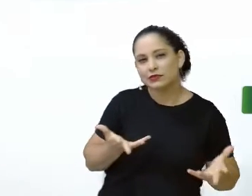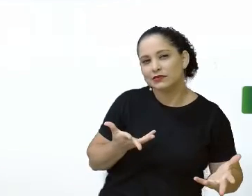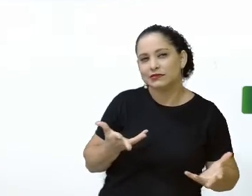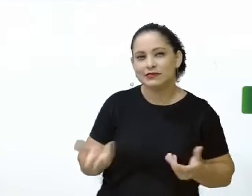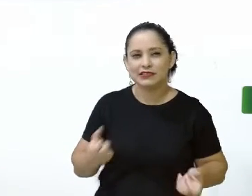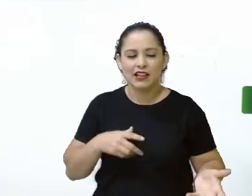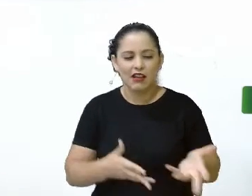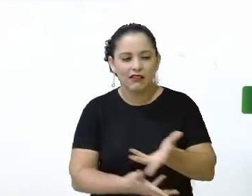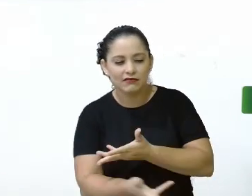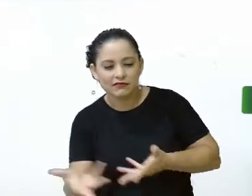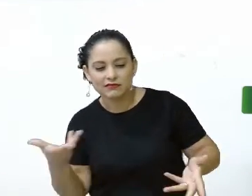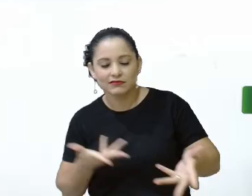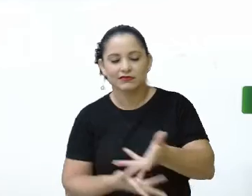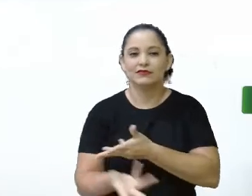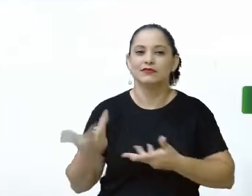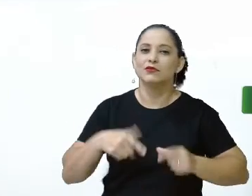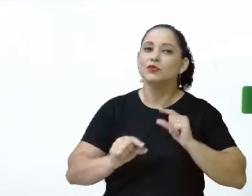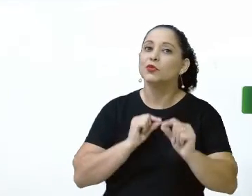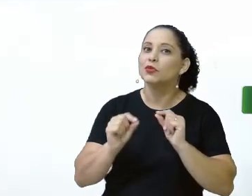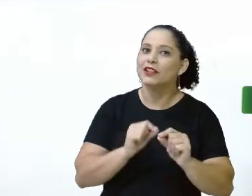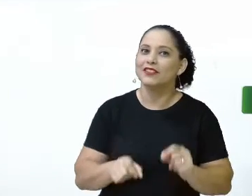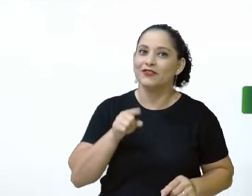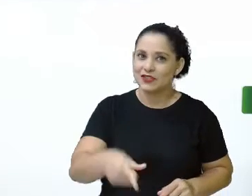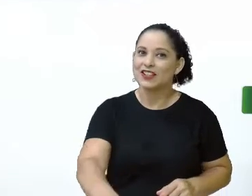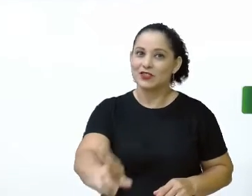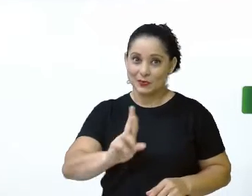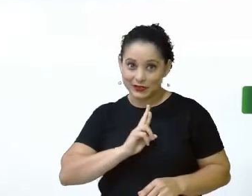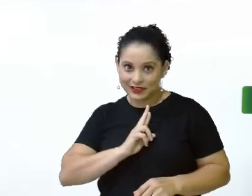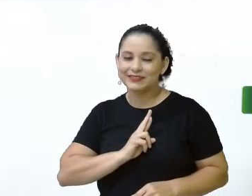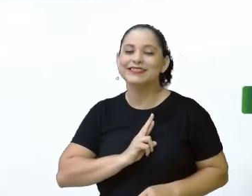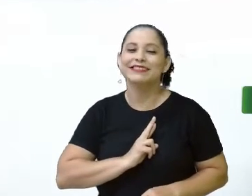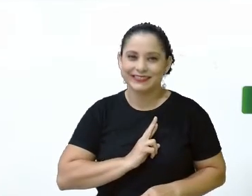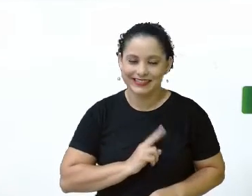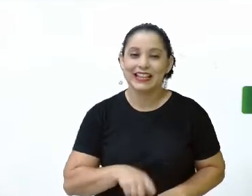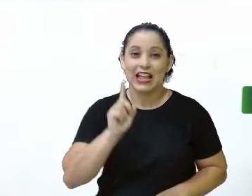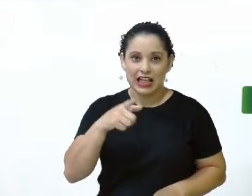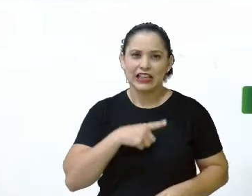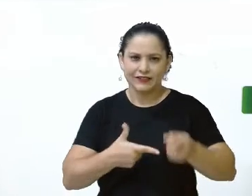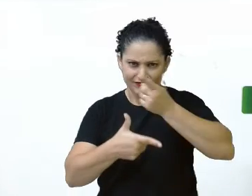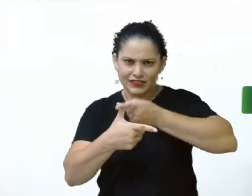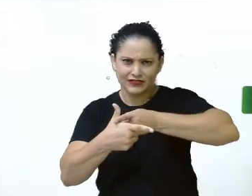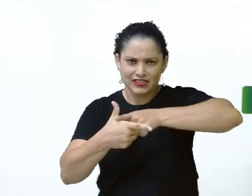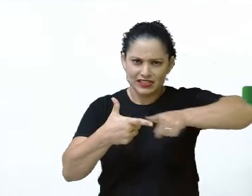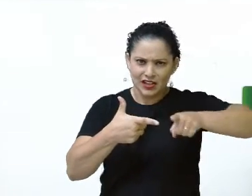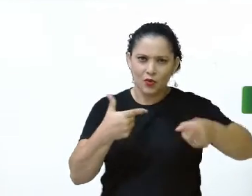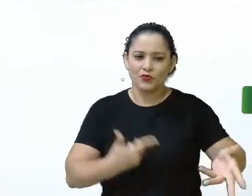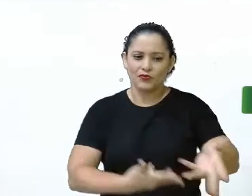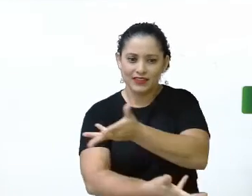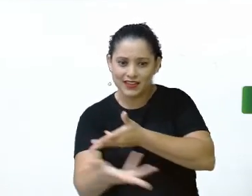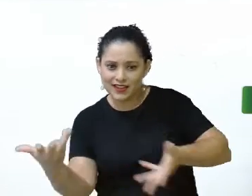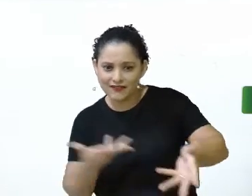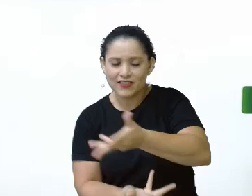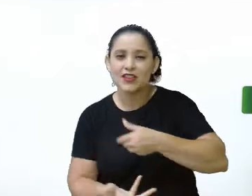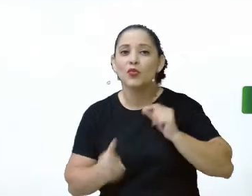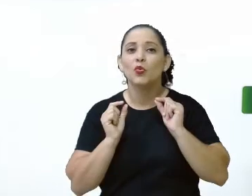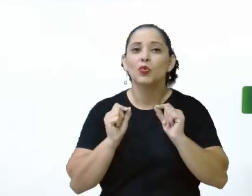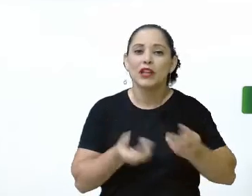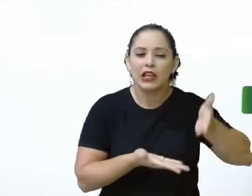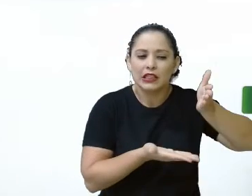tem a ver com isso que você me respondeu. Divisão tem a ver com